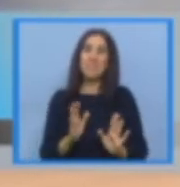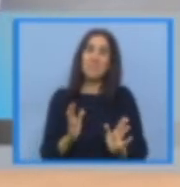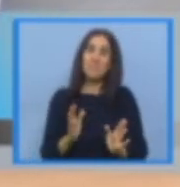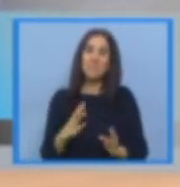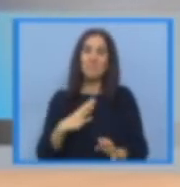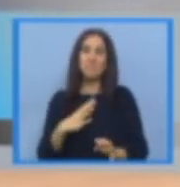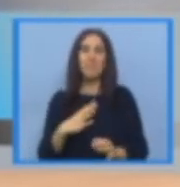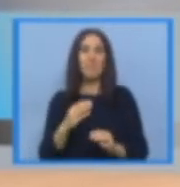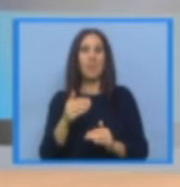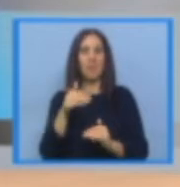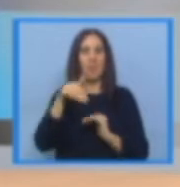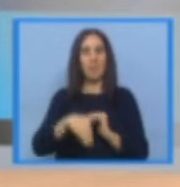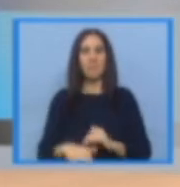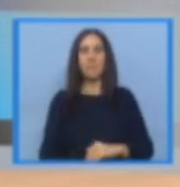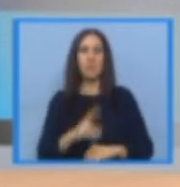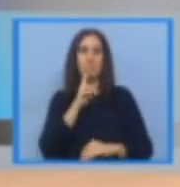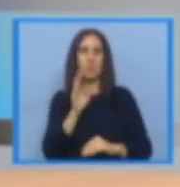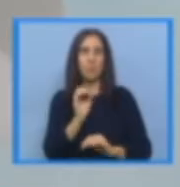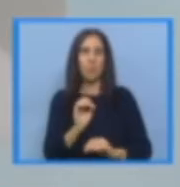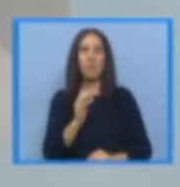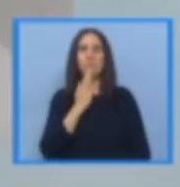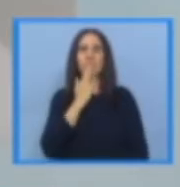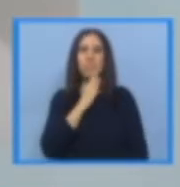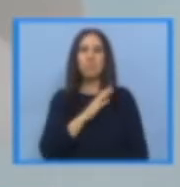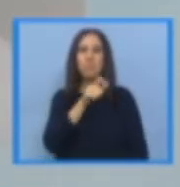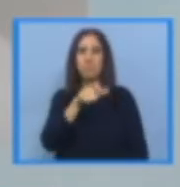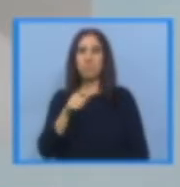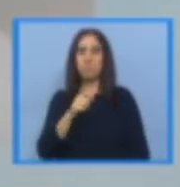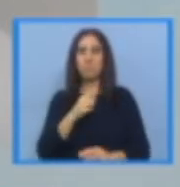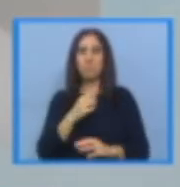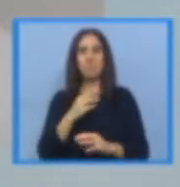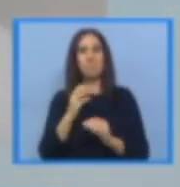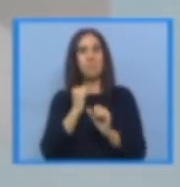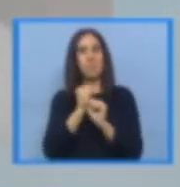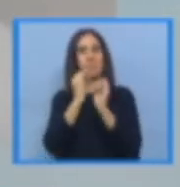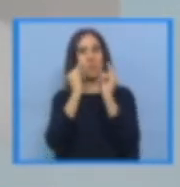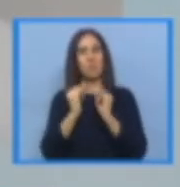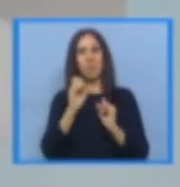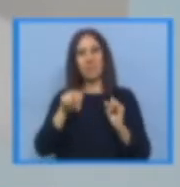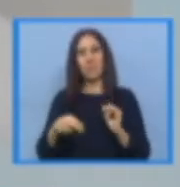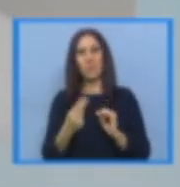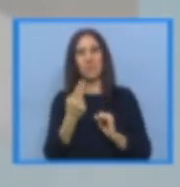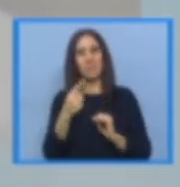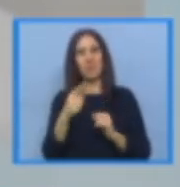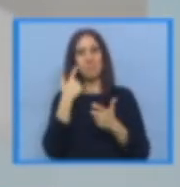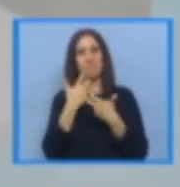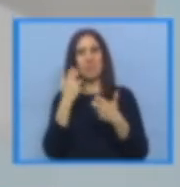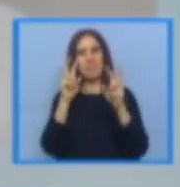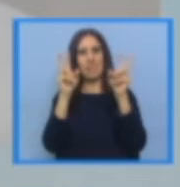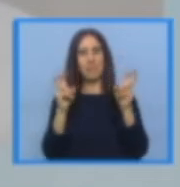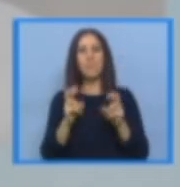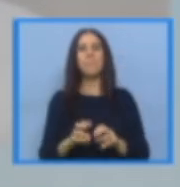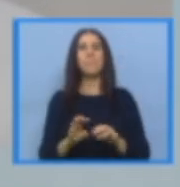coisas vão regredir. Exatamente. Não há outras respostas. Felizmente também que há um trabalho a nível internacional das Nações Unidas que coloca este tema na agenda.